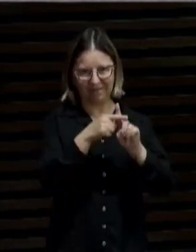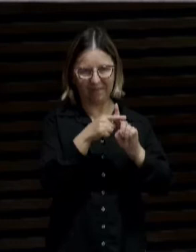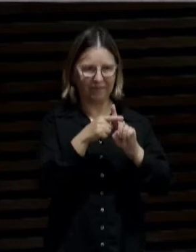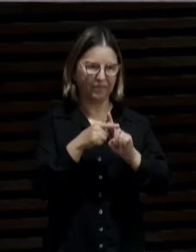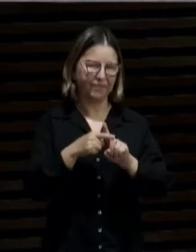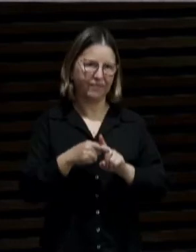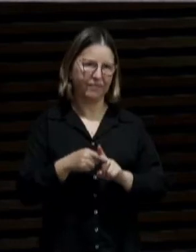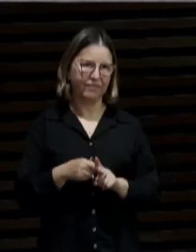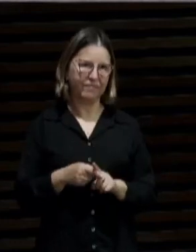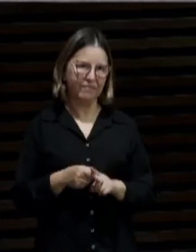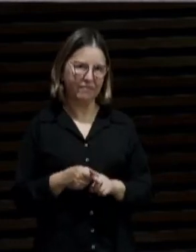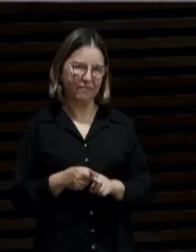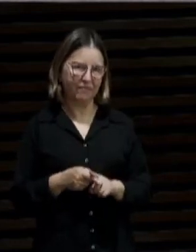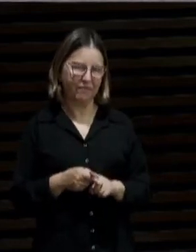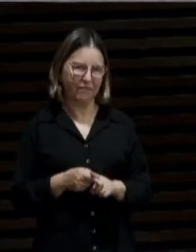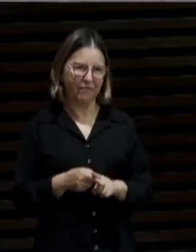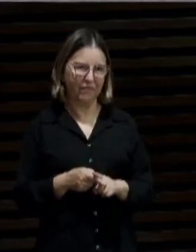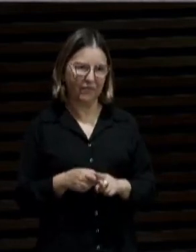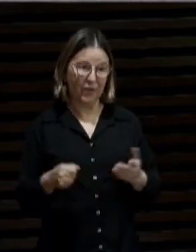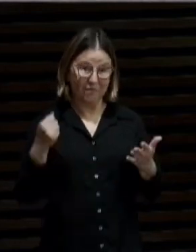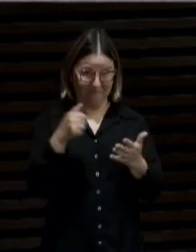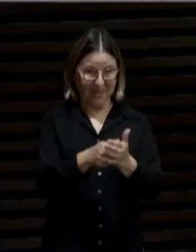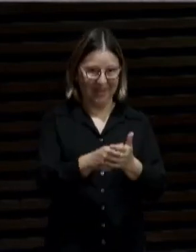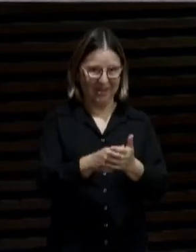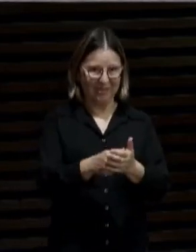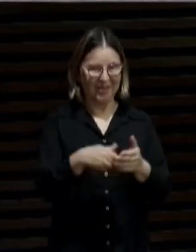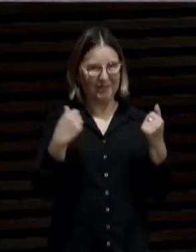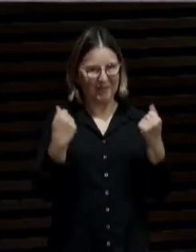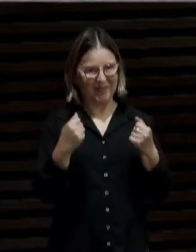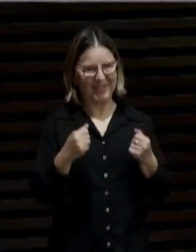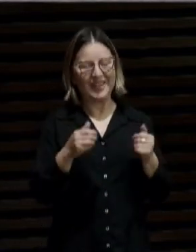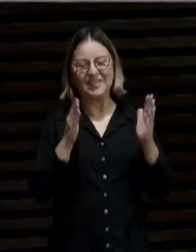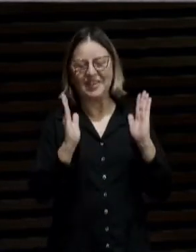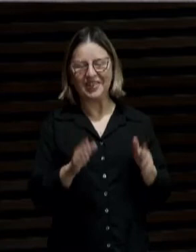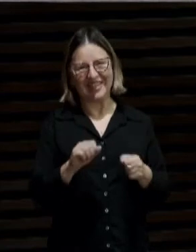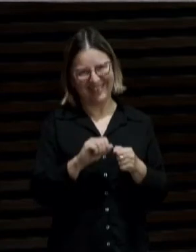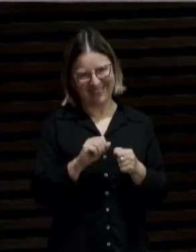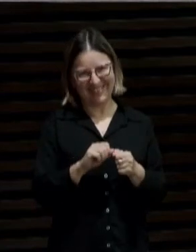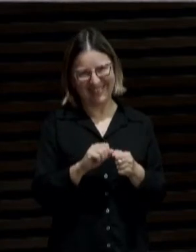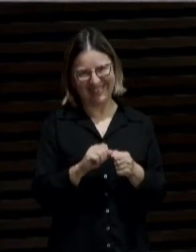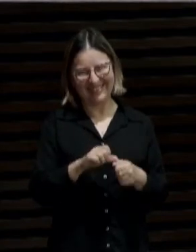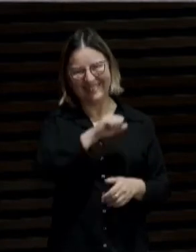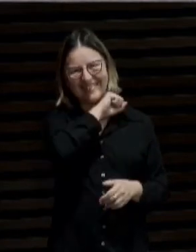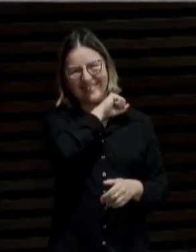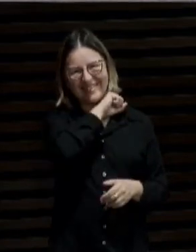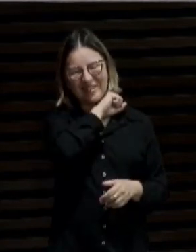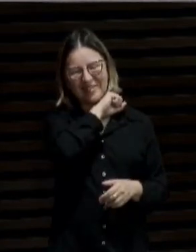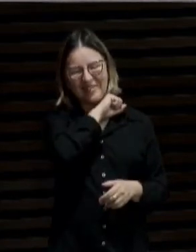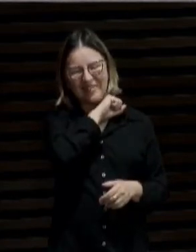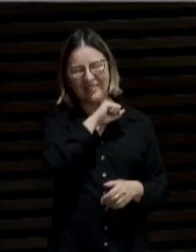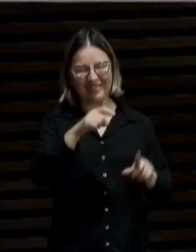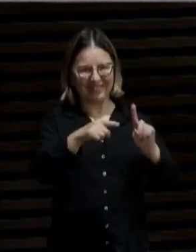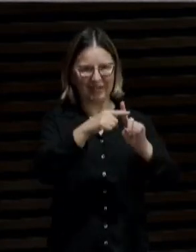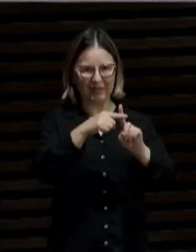O pagamento que tinha que ser feito, foi feito. E quando a última gota de